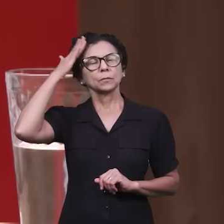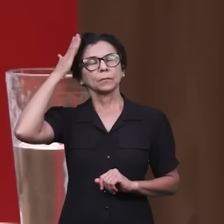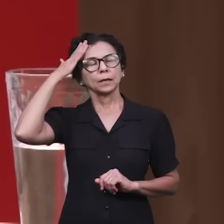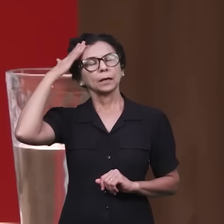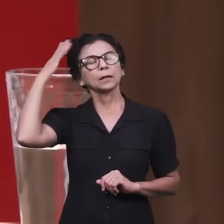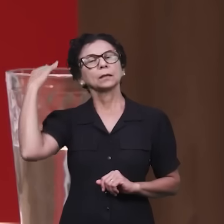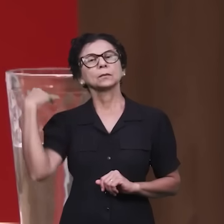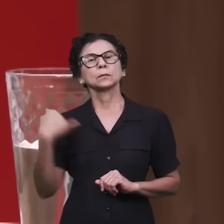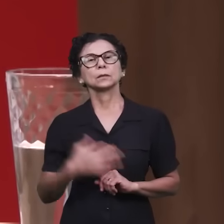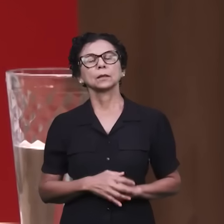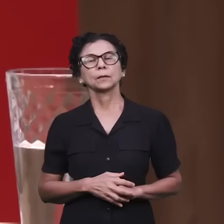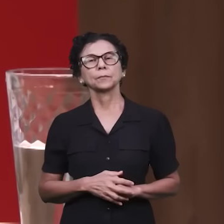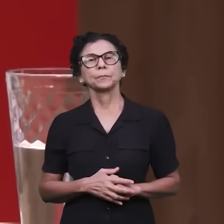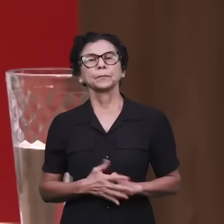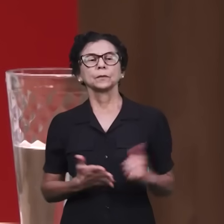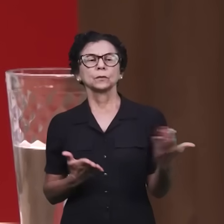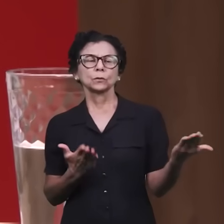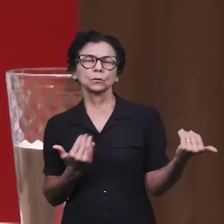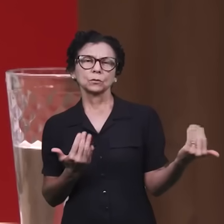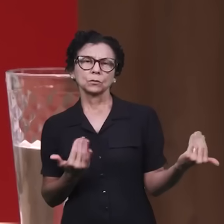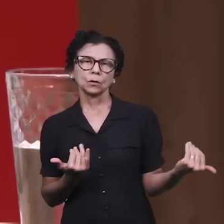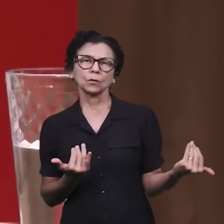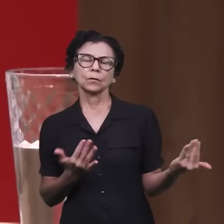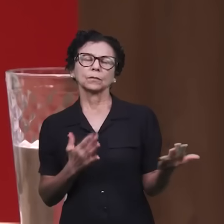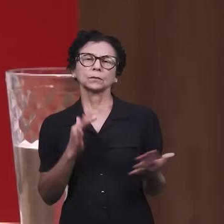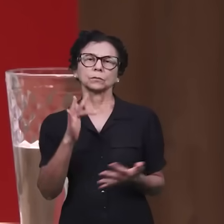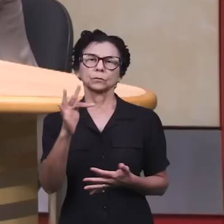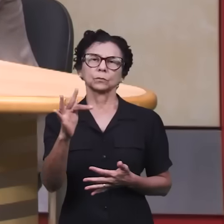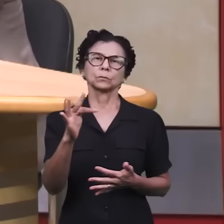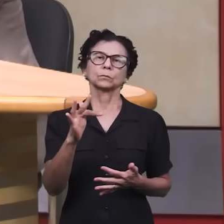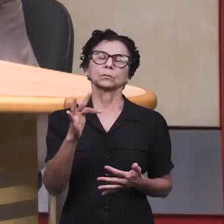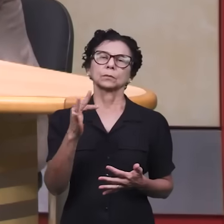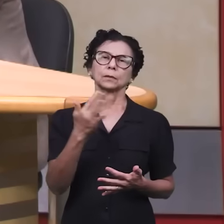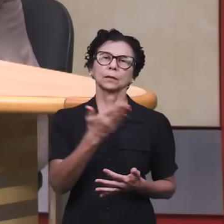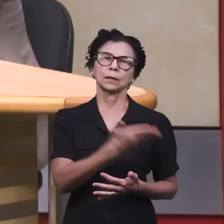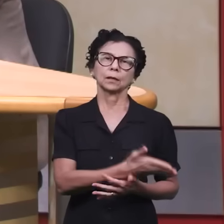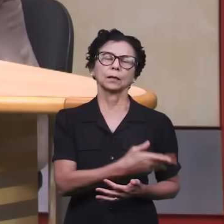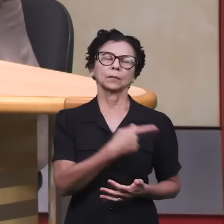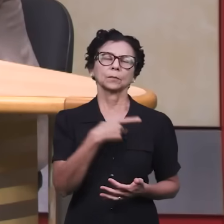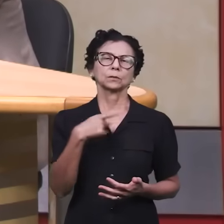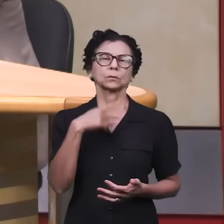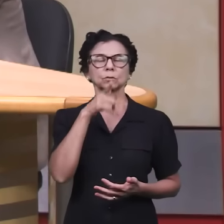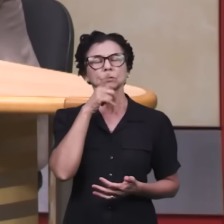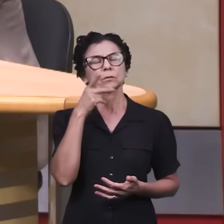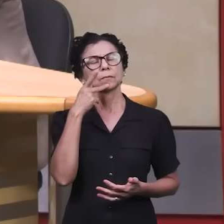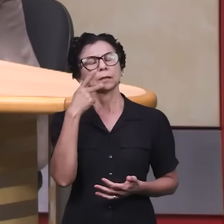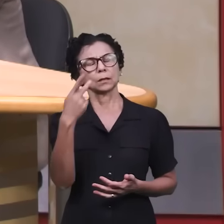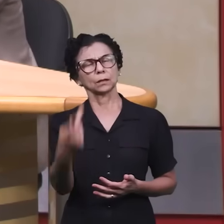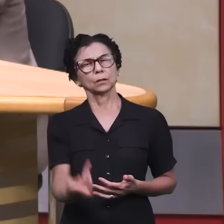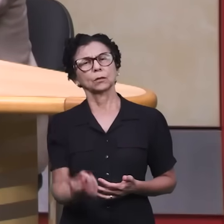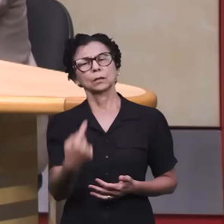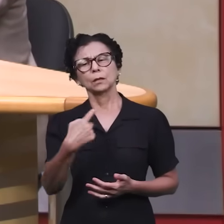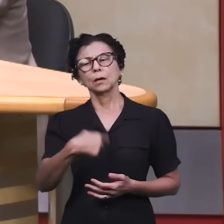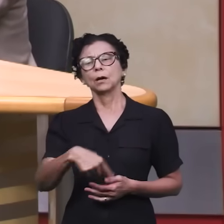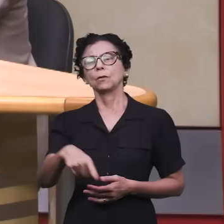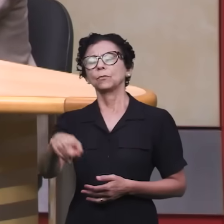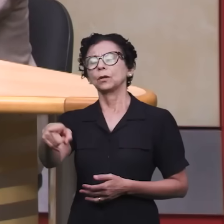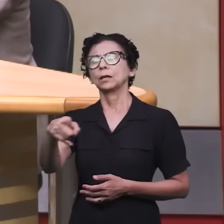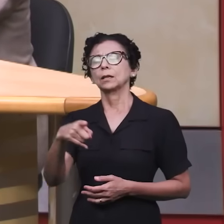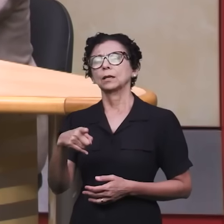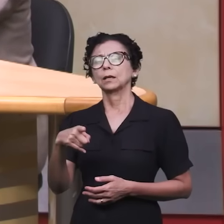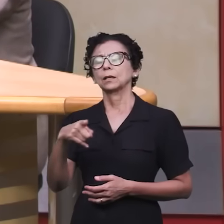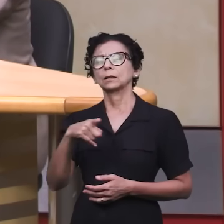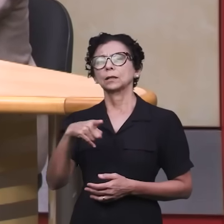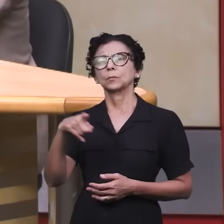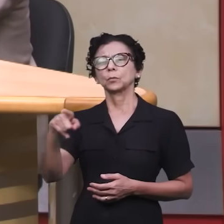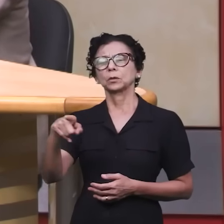de amanhã, mostrando aquilo que o pastor Gilson falou, a experiência do pastor que ele foi lá na ordenação dele, que o pastor contou